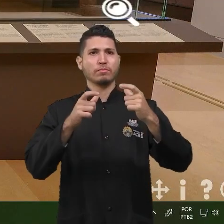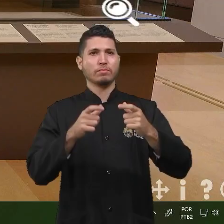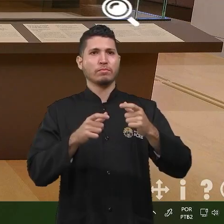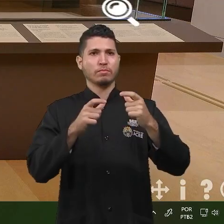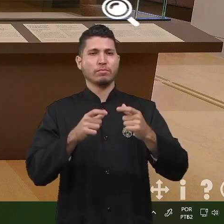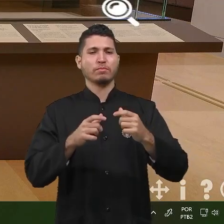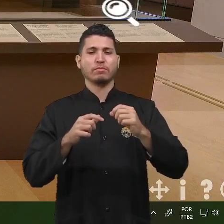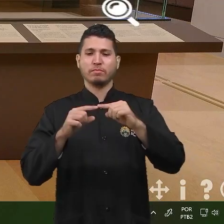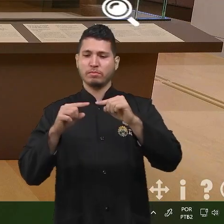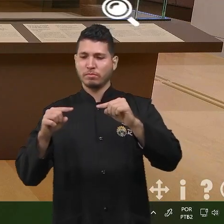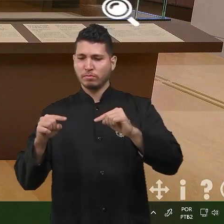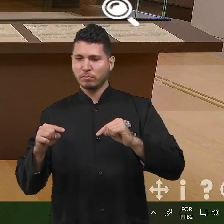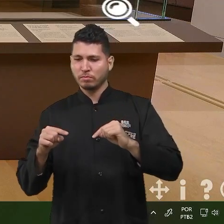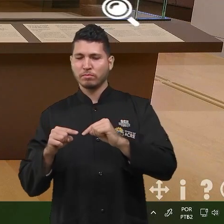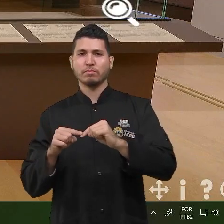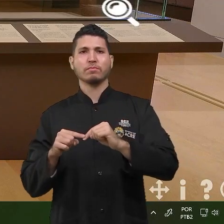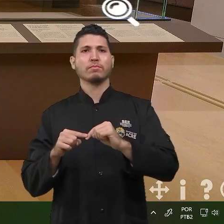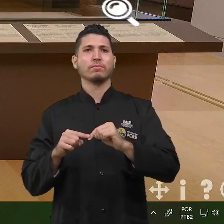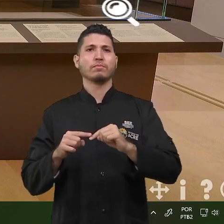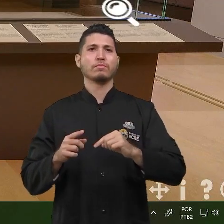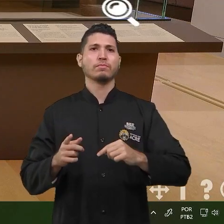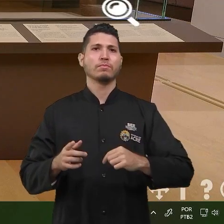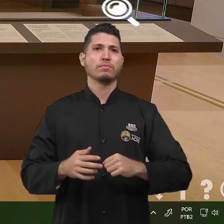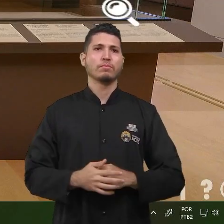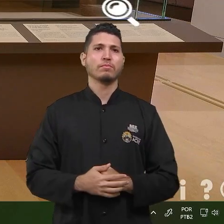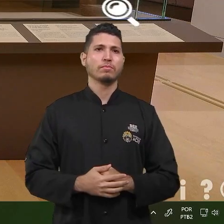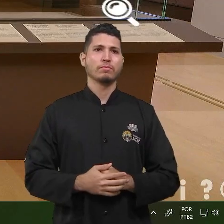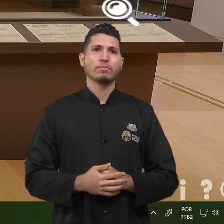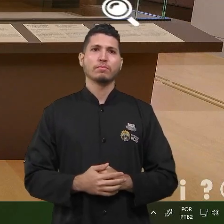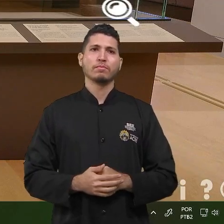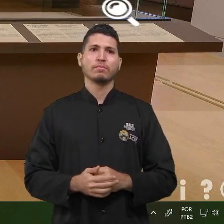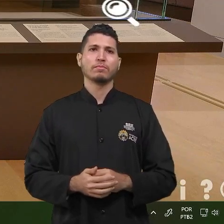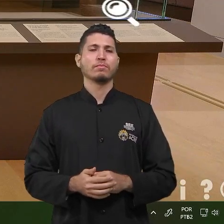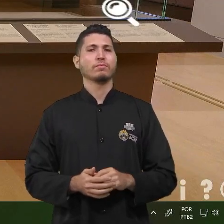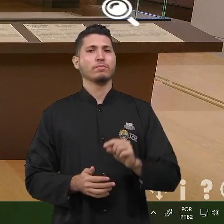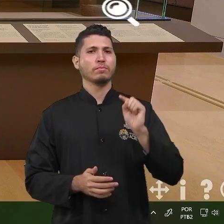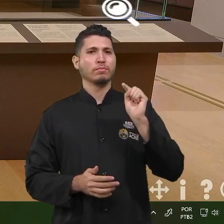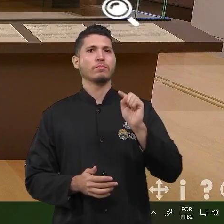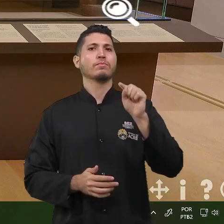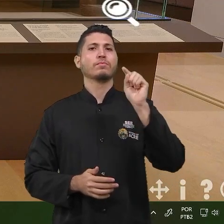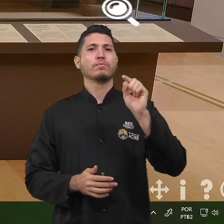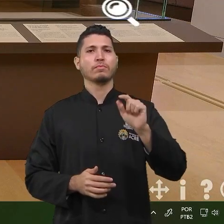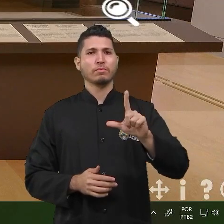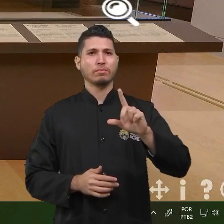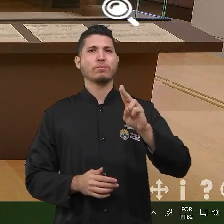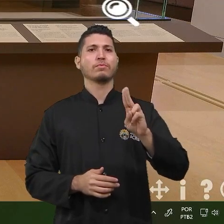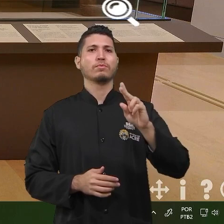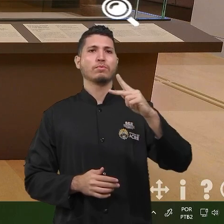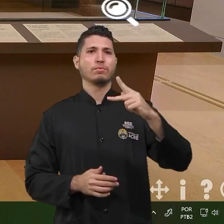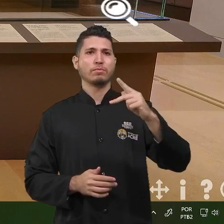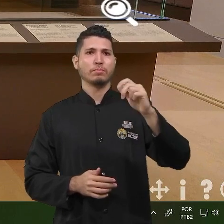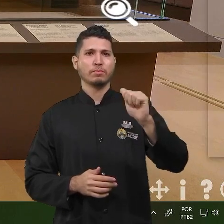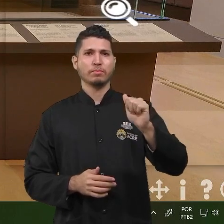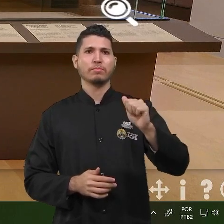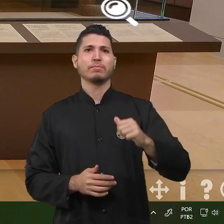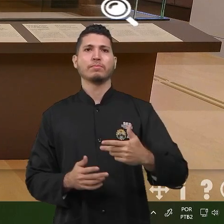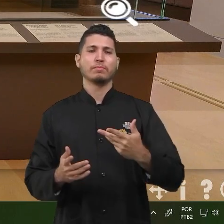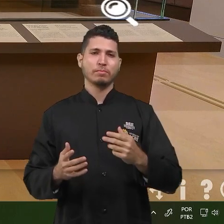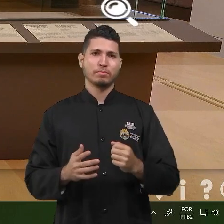você clica aqui, olha, na lupinha, mostra uma imagem de qualidade da obra que está exposta, e